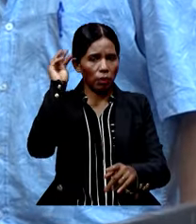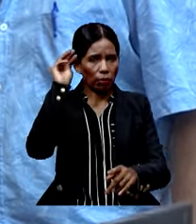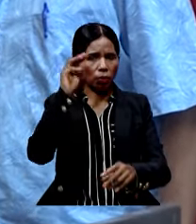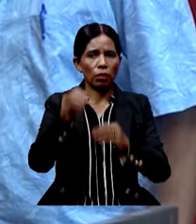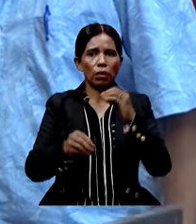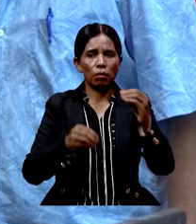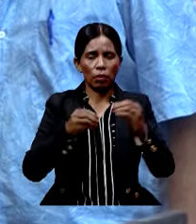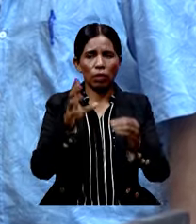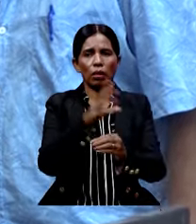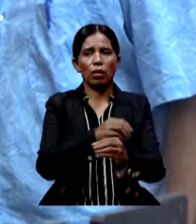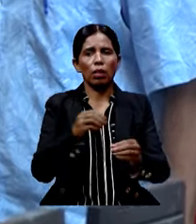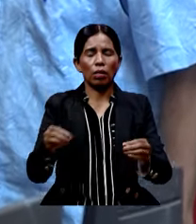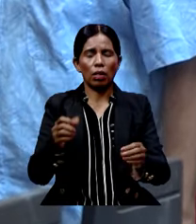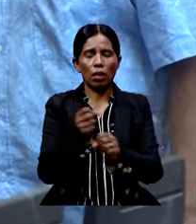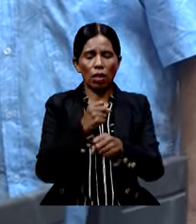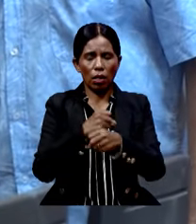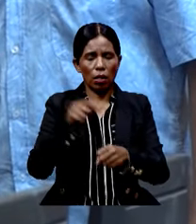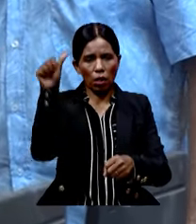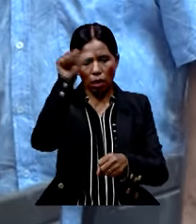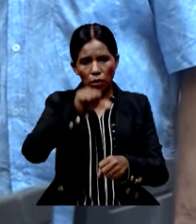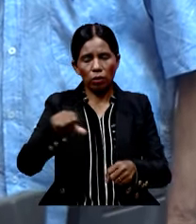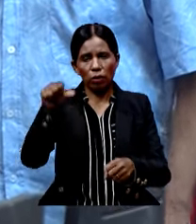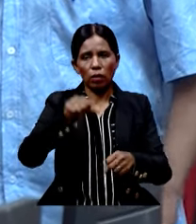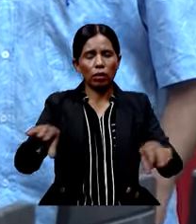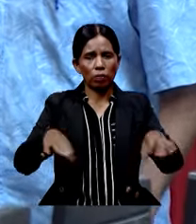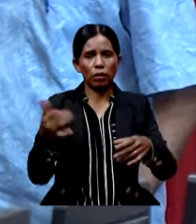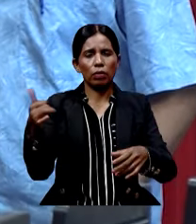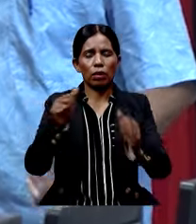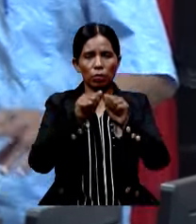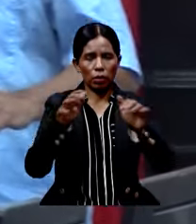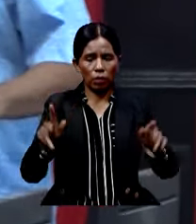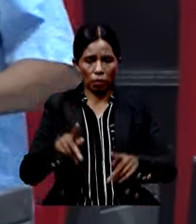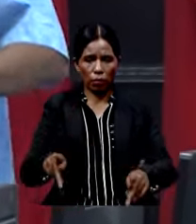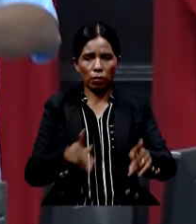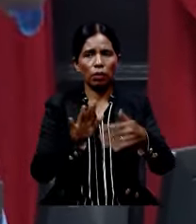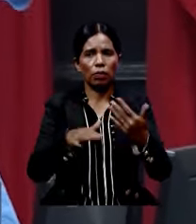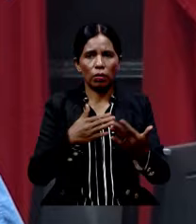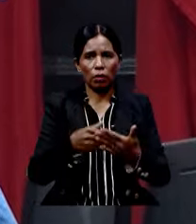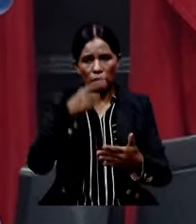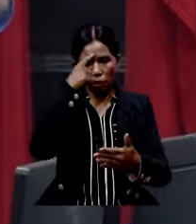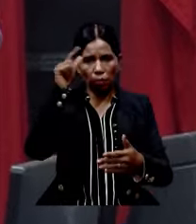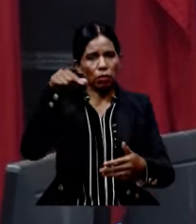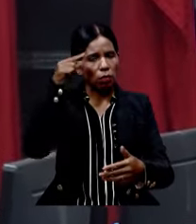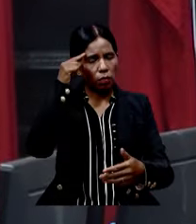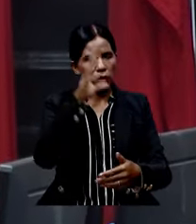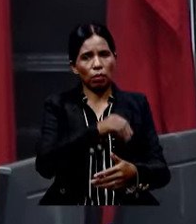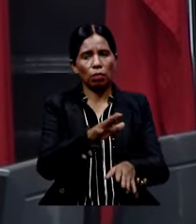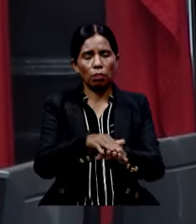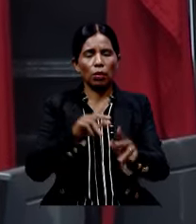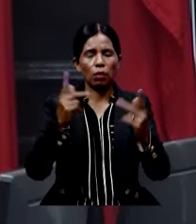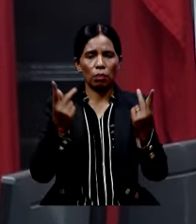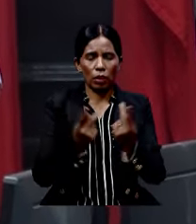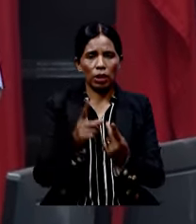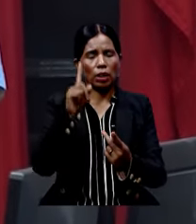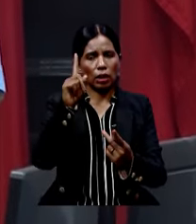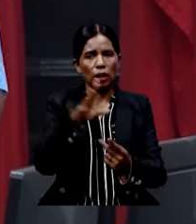o estabelecimento auditoria interna e a serviço Sira administração pública. Né? Também né, governo se recruta a companhia IDA nebe